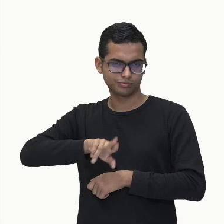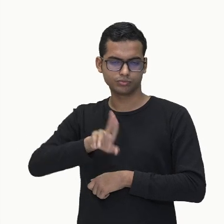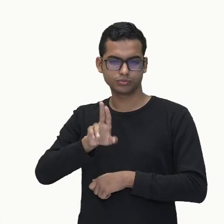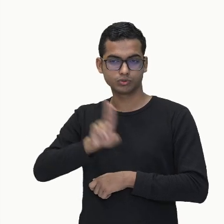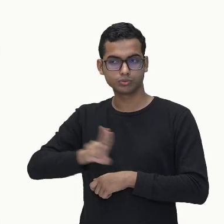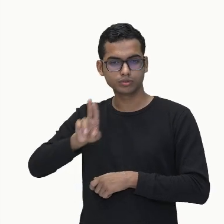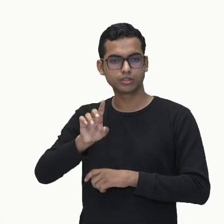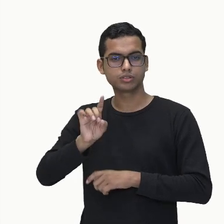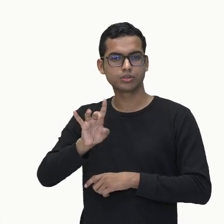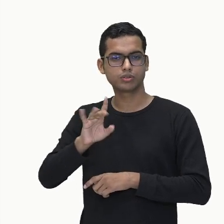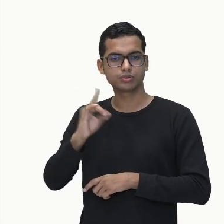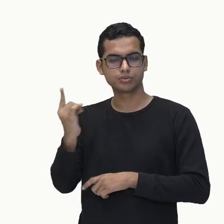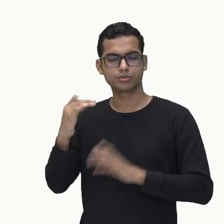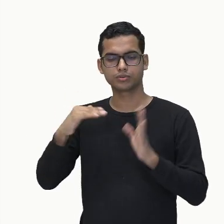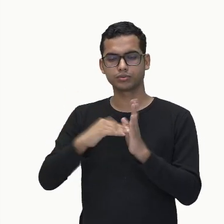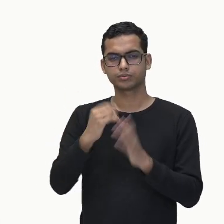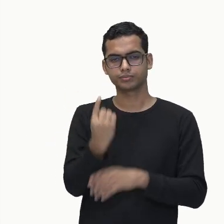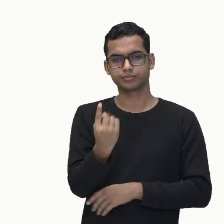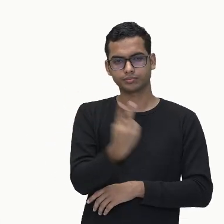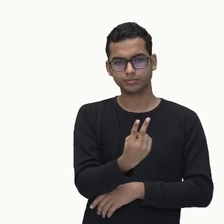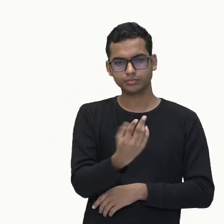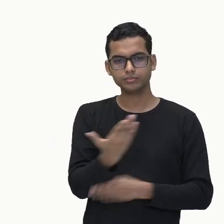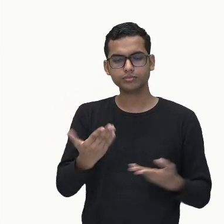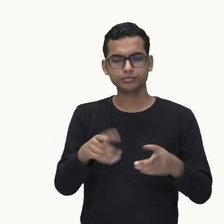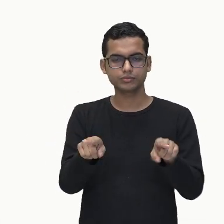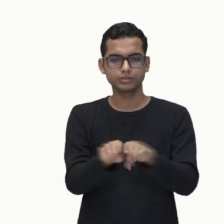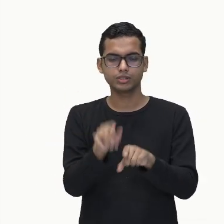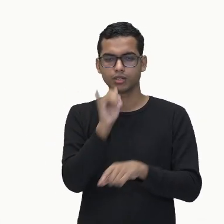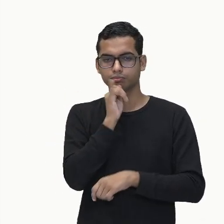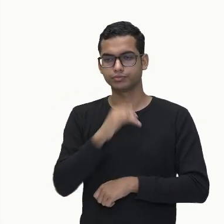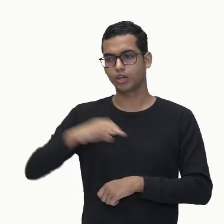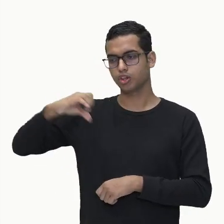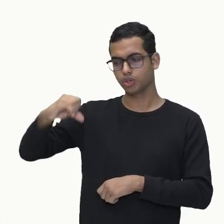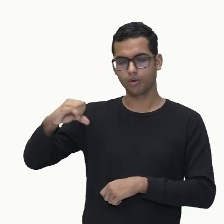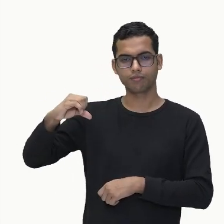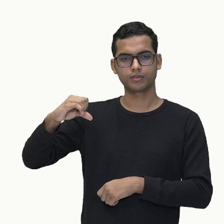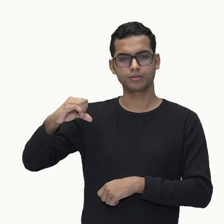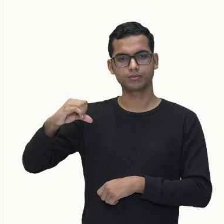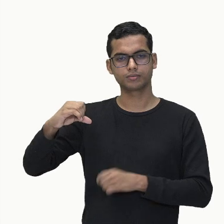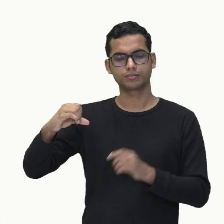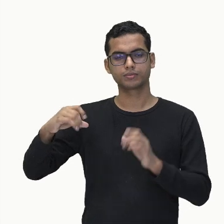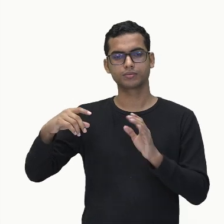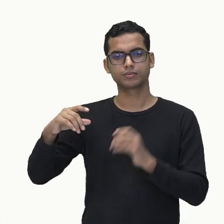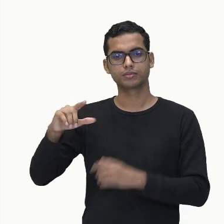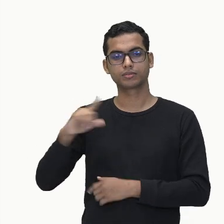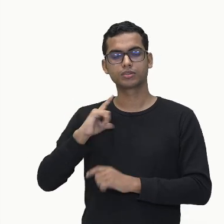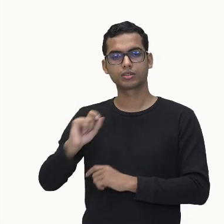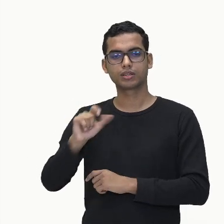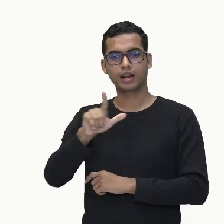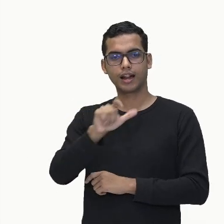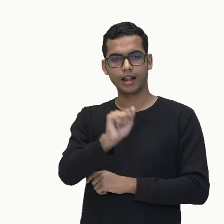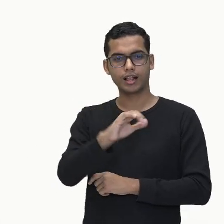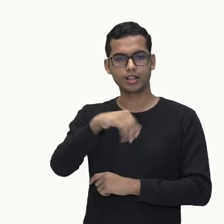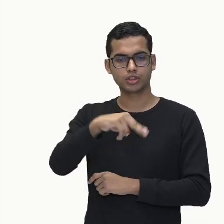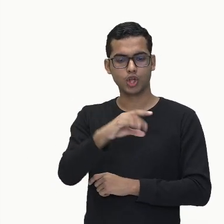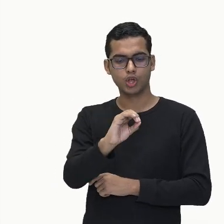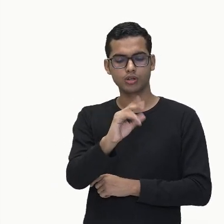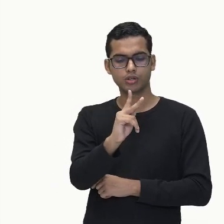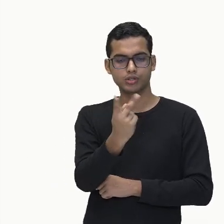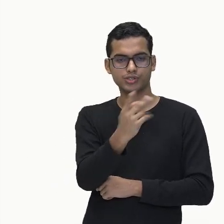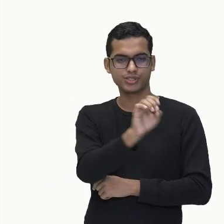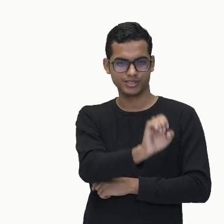manhana são las 9 de noite e aí se vai ok E Agora Nós temos